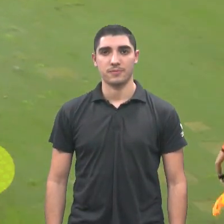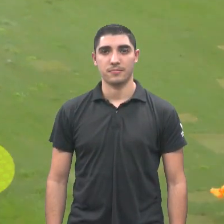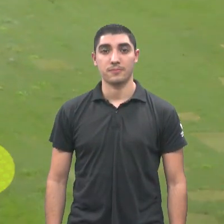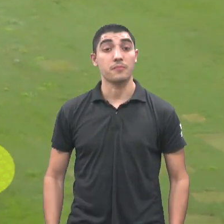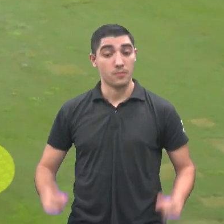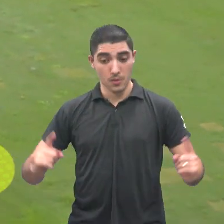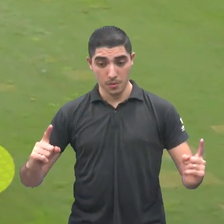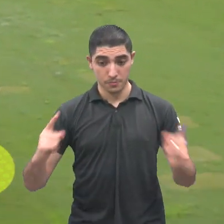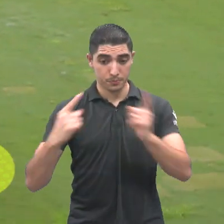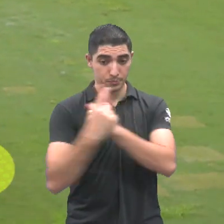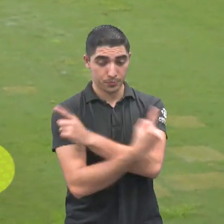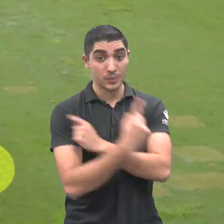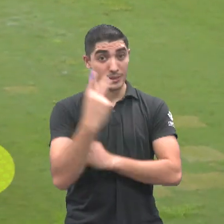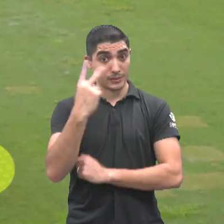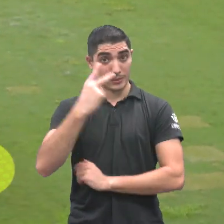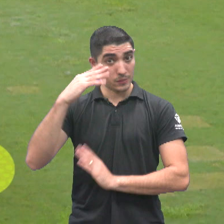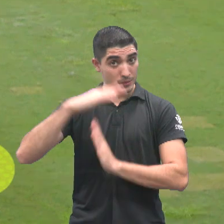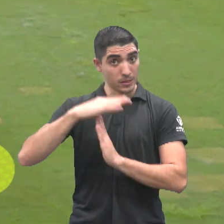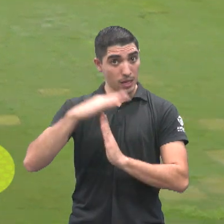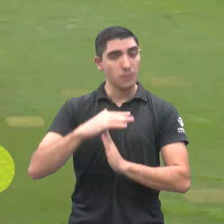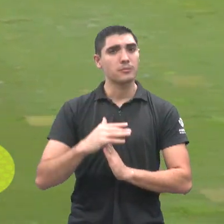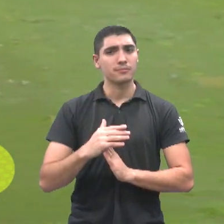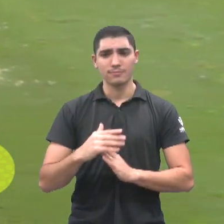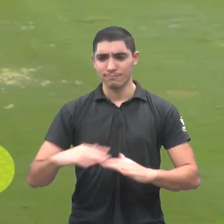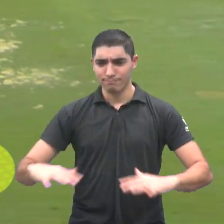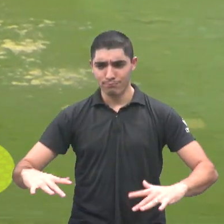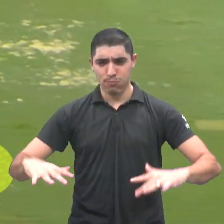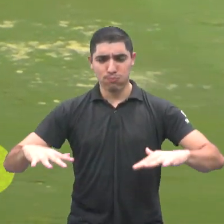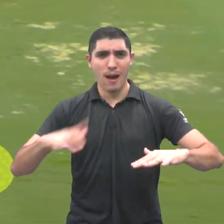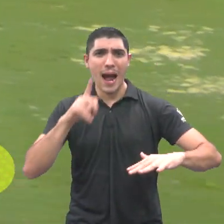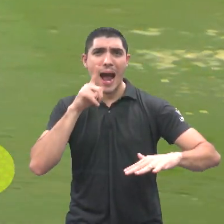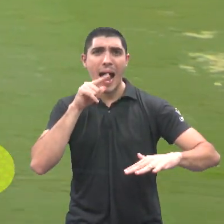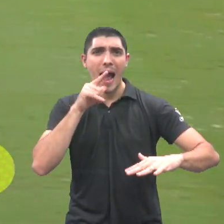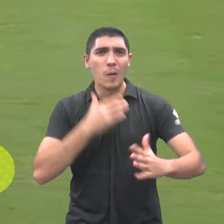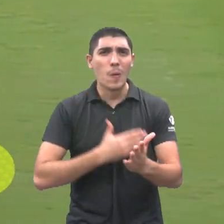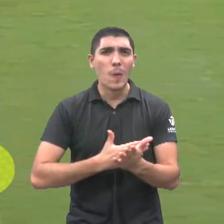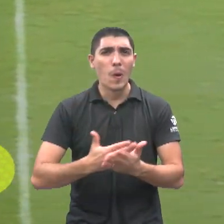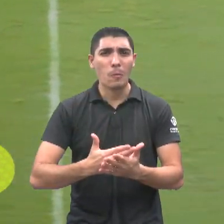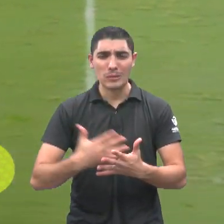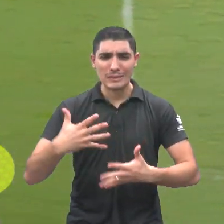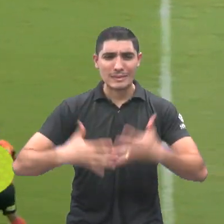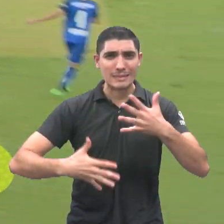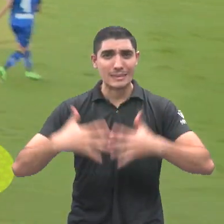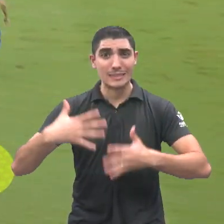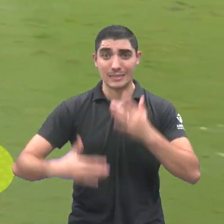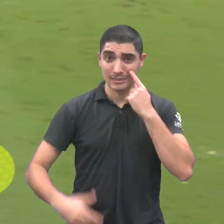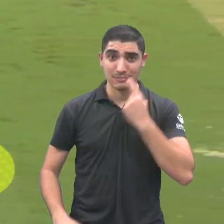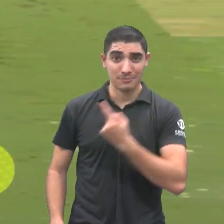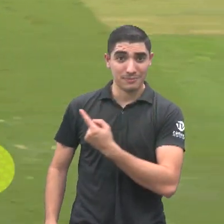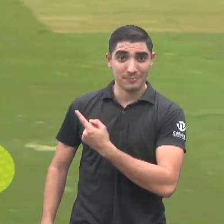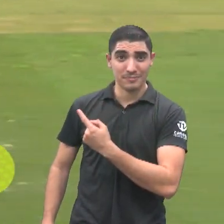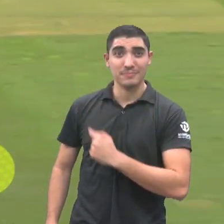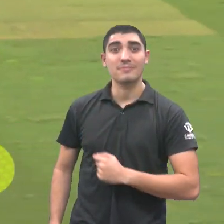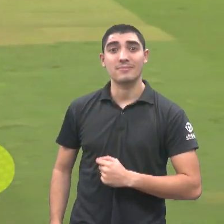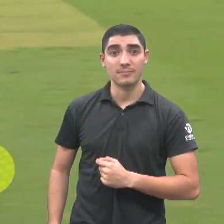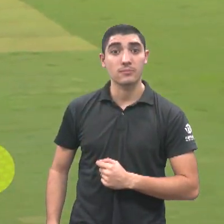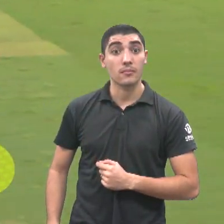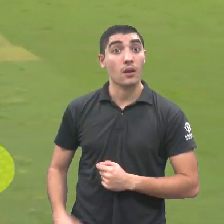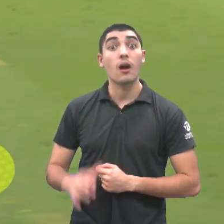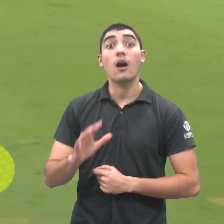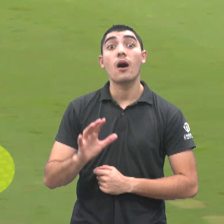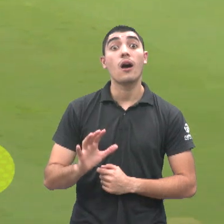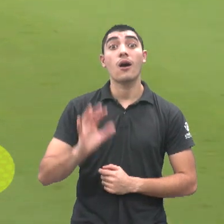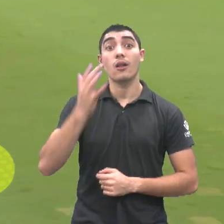Segundo tempo e as poças d'água no gramado começaram a roubar a cena. Uma delas, inclusive,